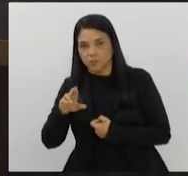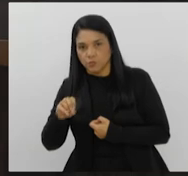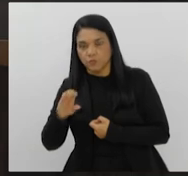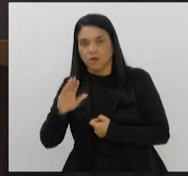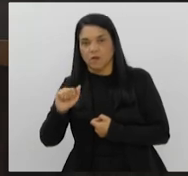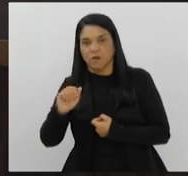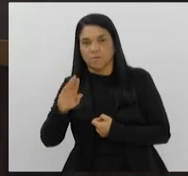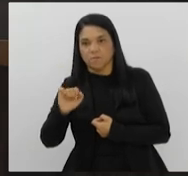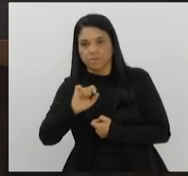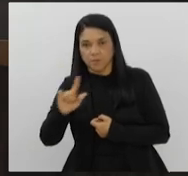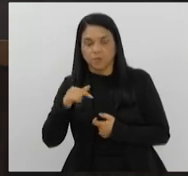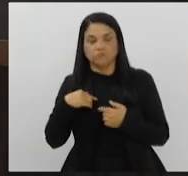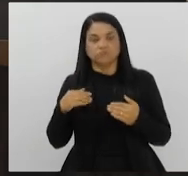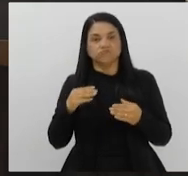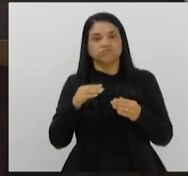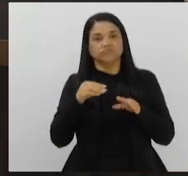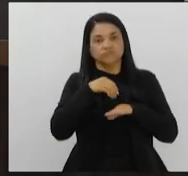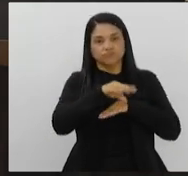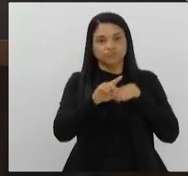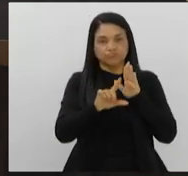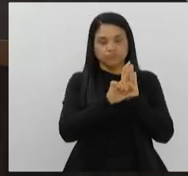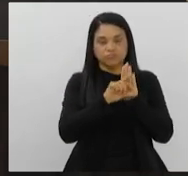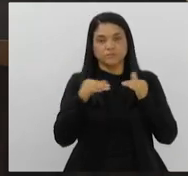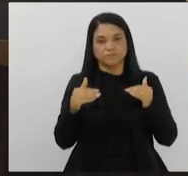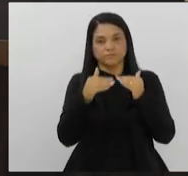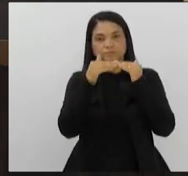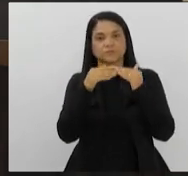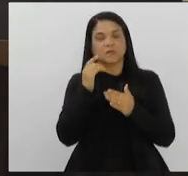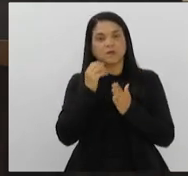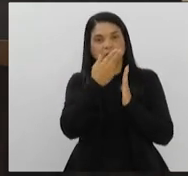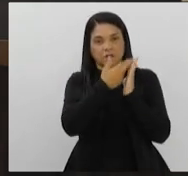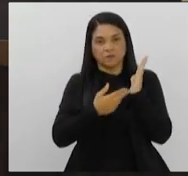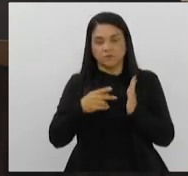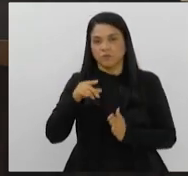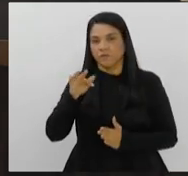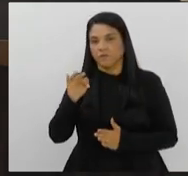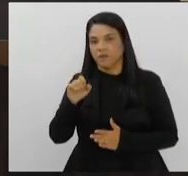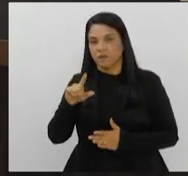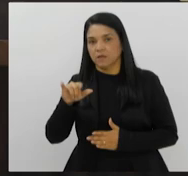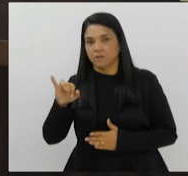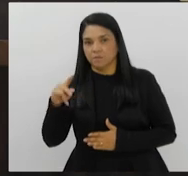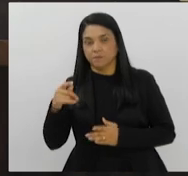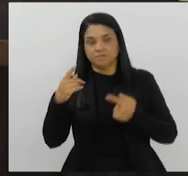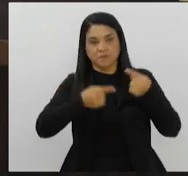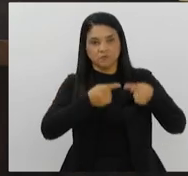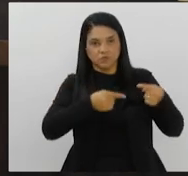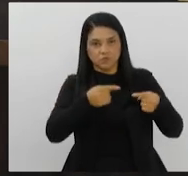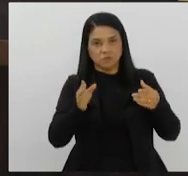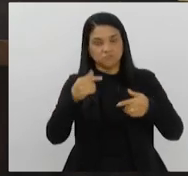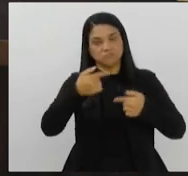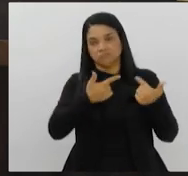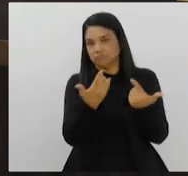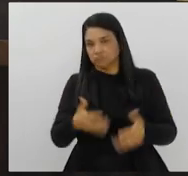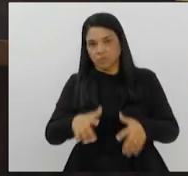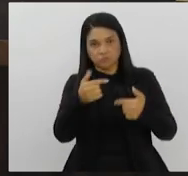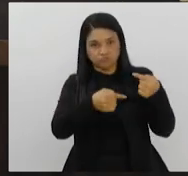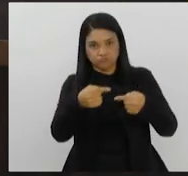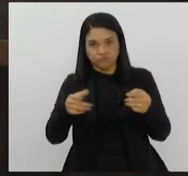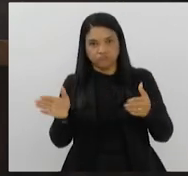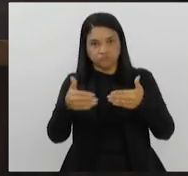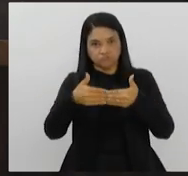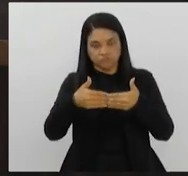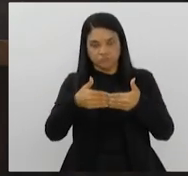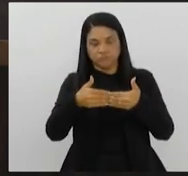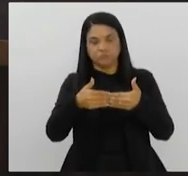Legislativa, favorável. Relator, Felipe Soares. Em discussão. Não havendo quem queira discutir, encerrada a